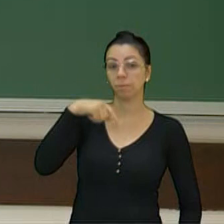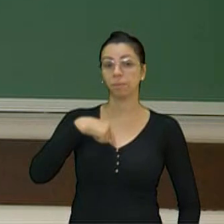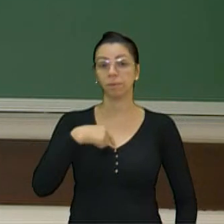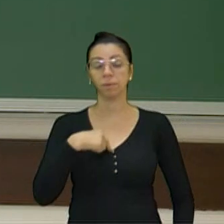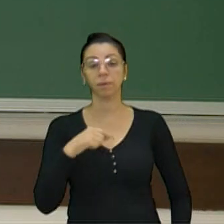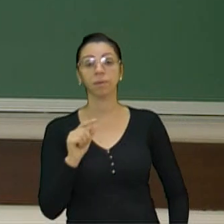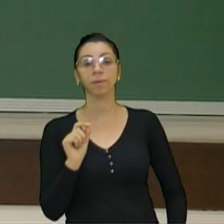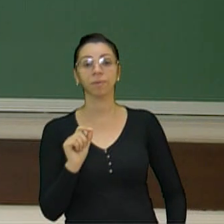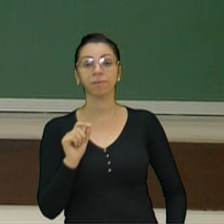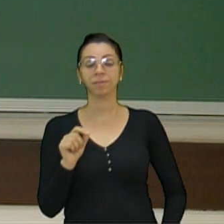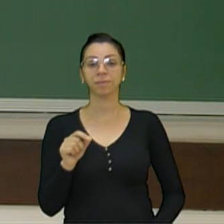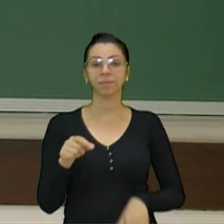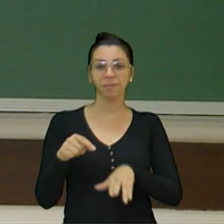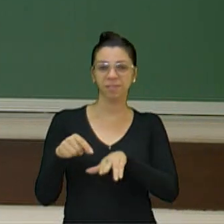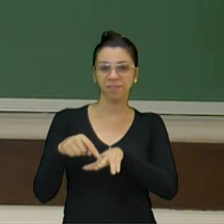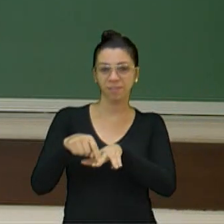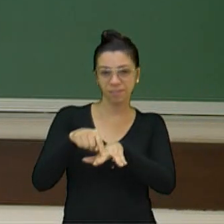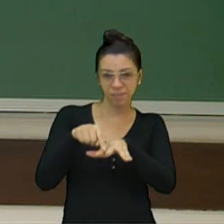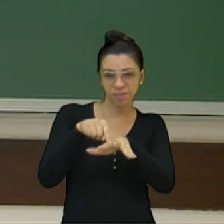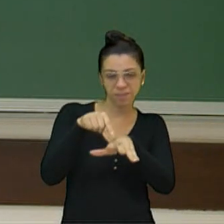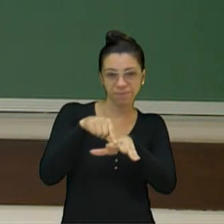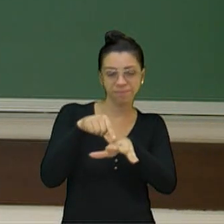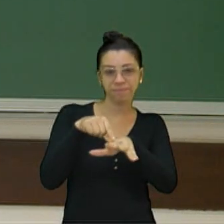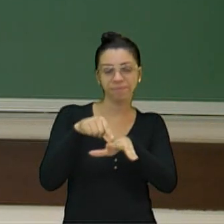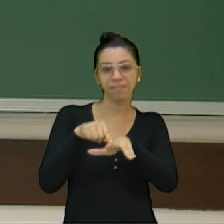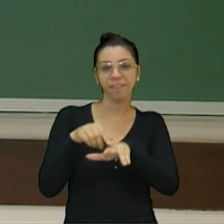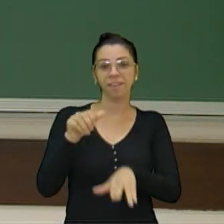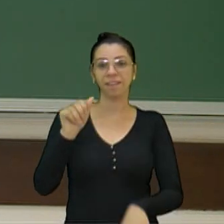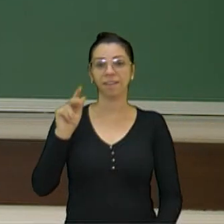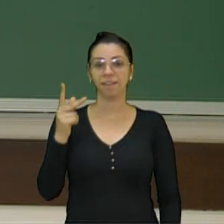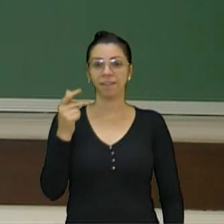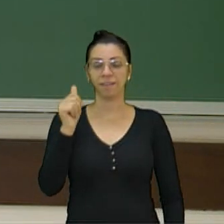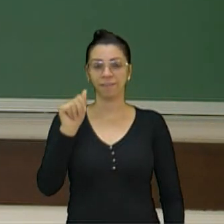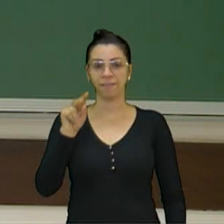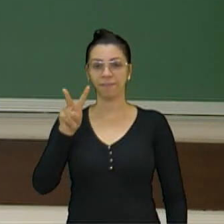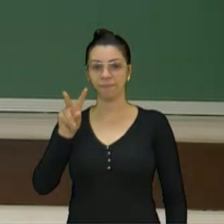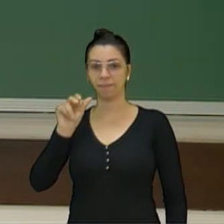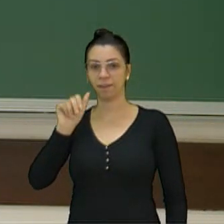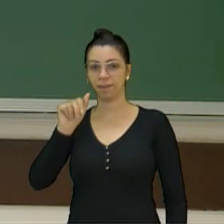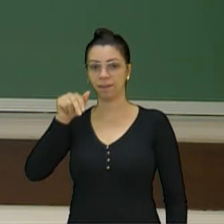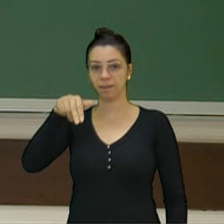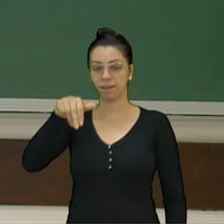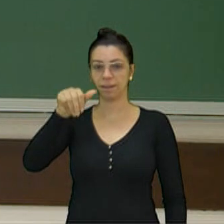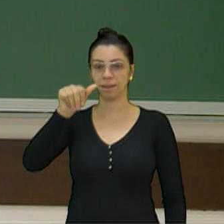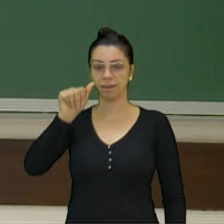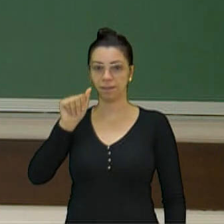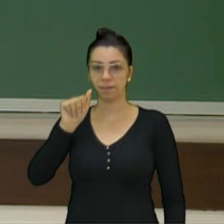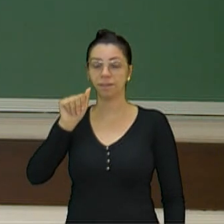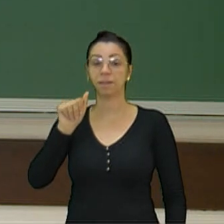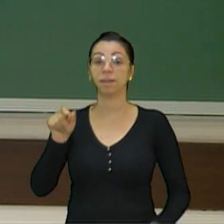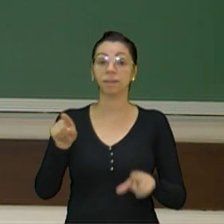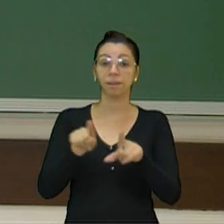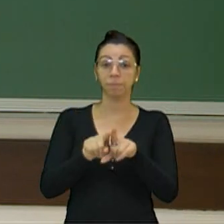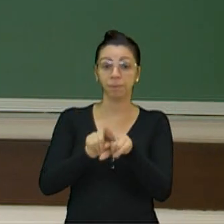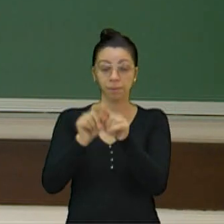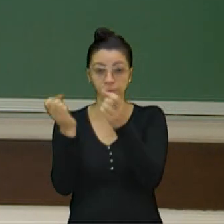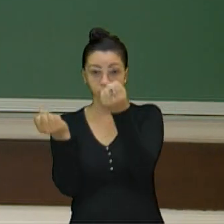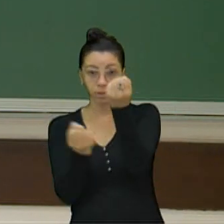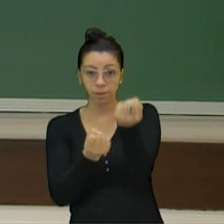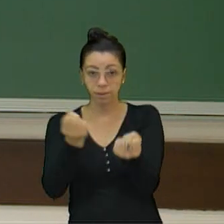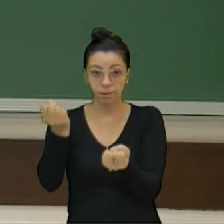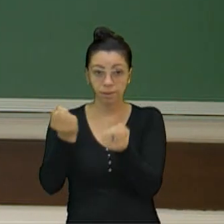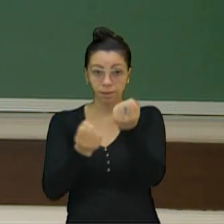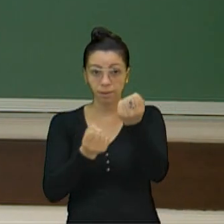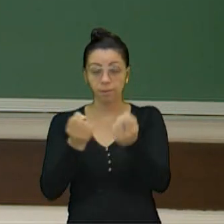das Havaianas, por exemplo, acho que eles são muito criativos. E alguns comerciais de cerveja, de carro também são muito bem produzidos, né? Então,